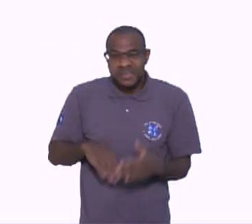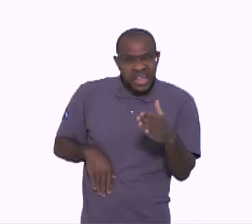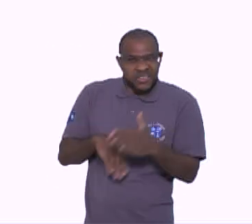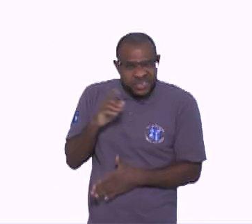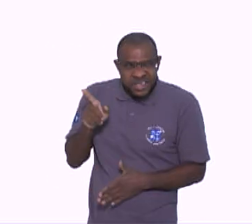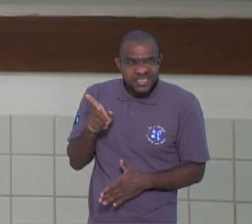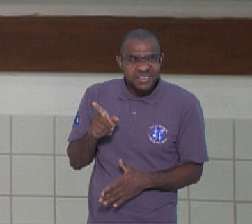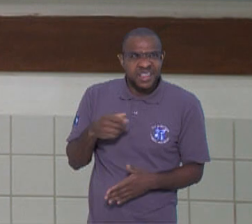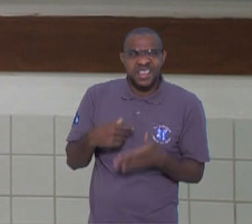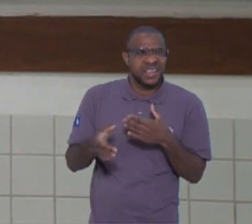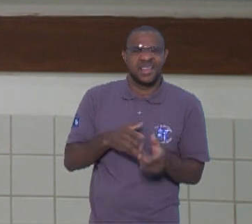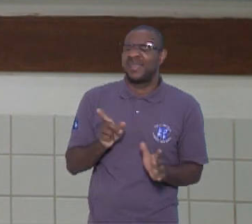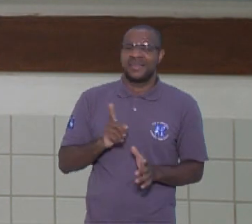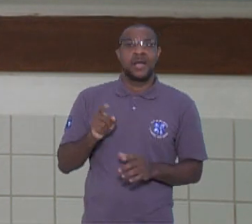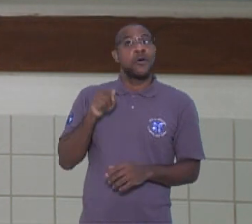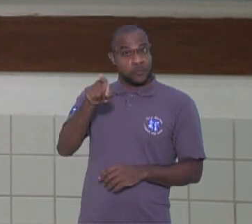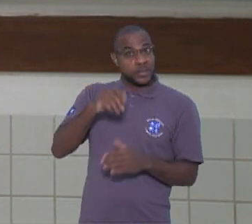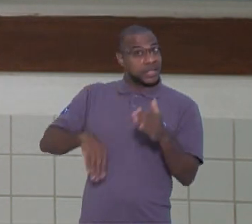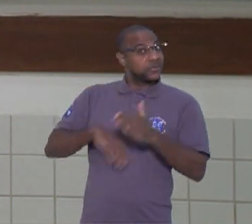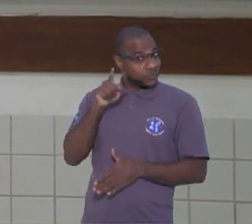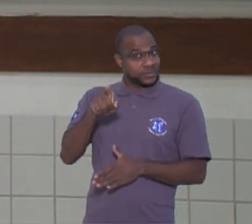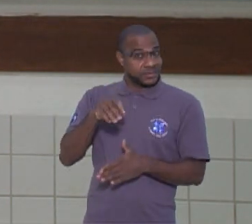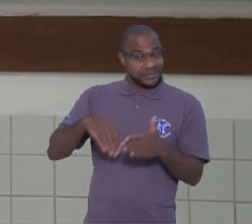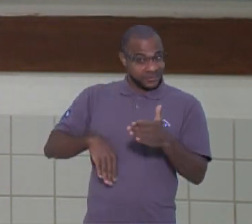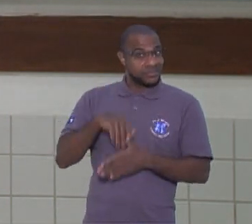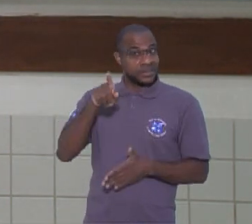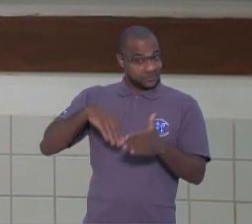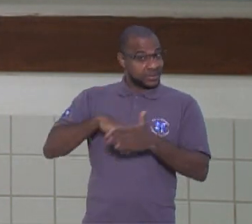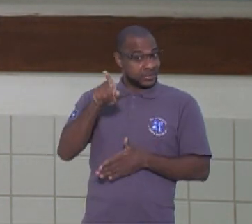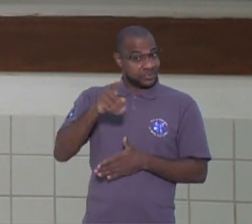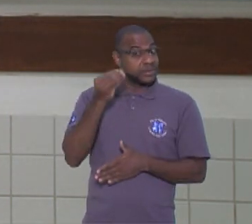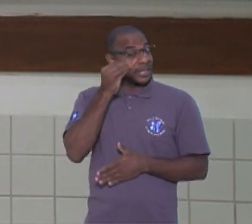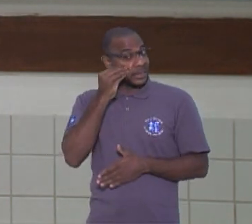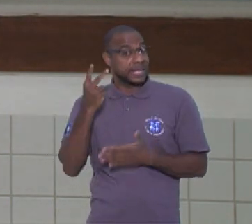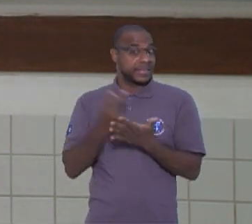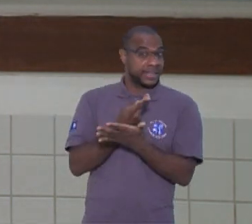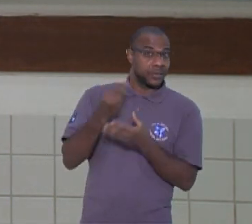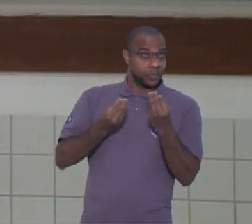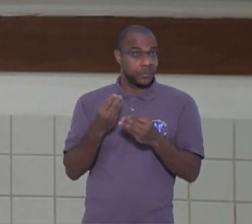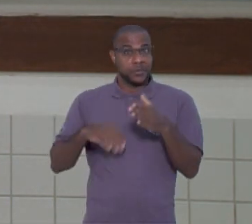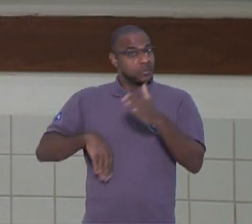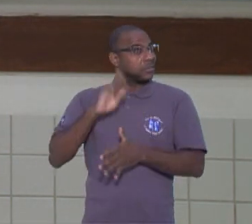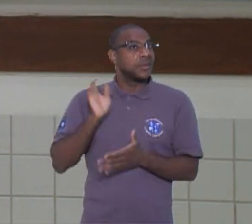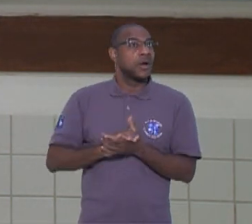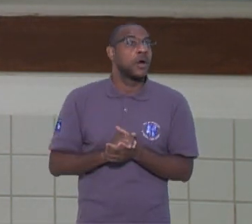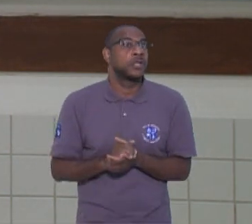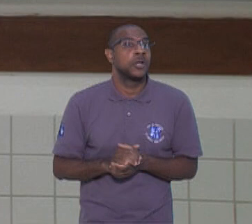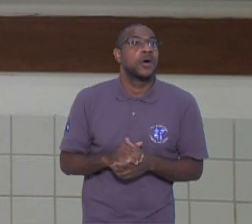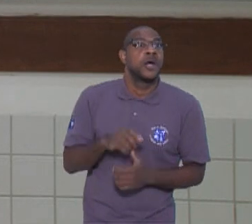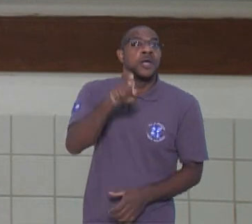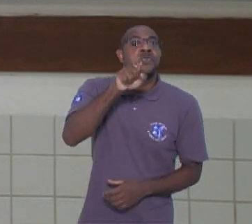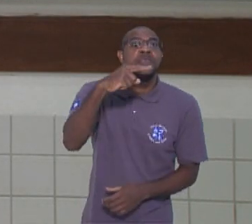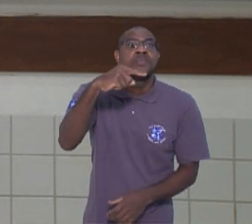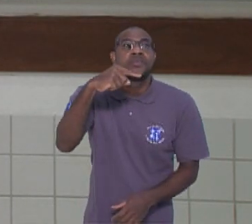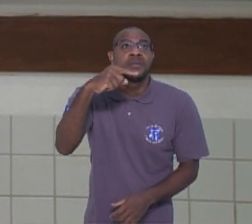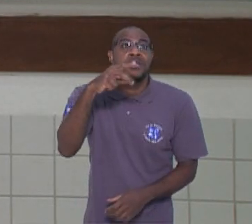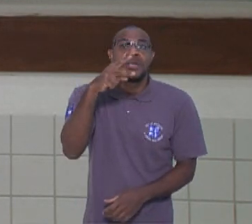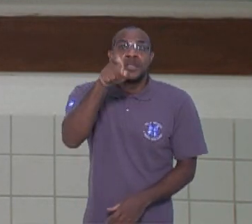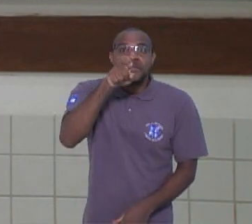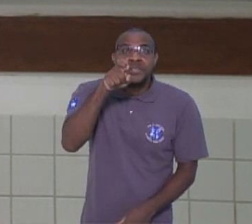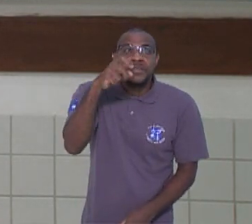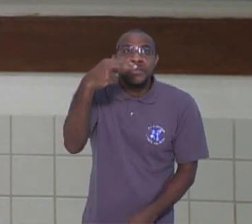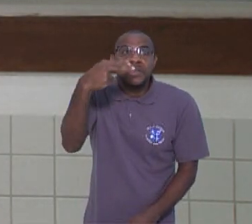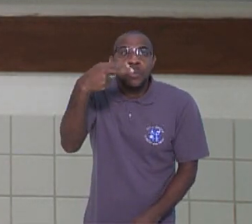Ah, eu vou chutar então primeiro para você, depois você chuta, tá bom? Método chutou, método tentativa e erro. Então tá, x igual a 1, temos. Olha só,